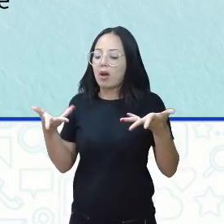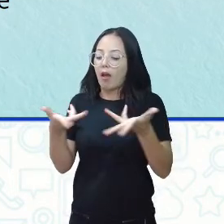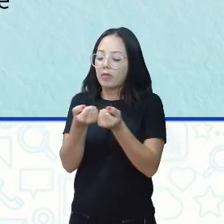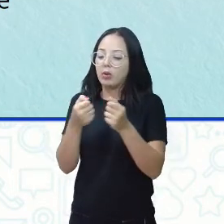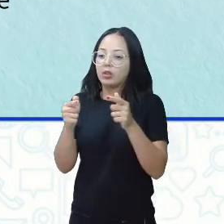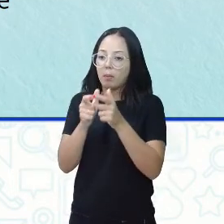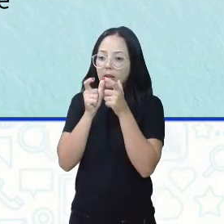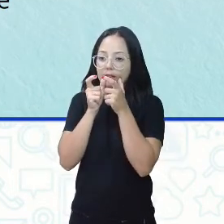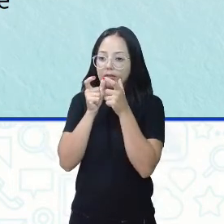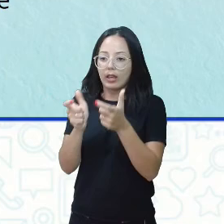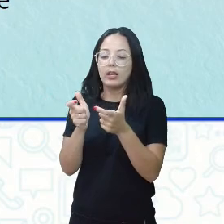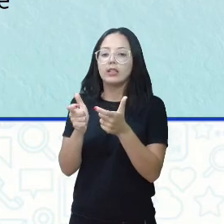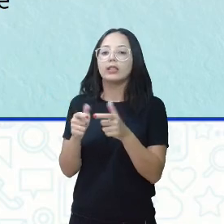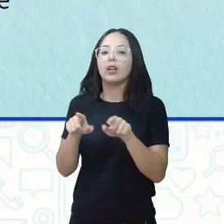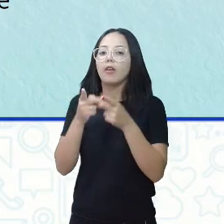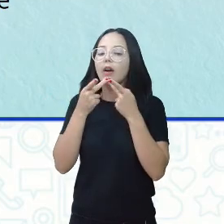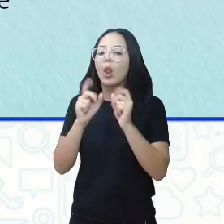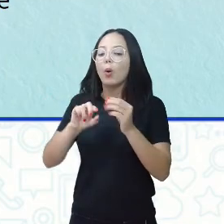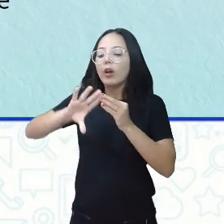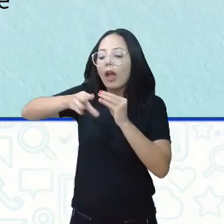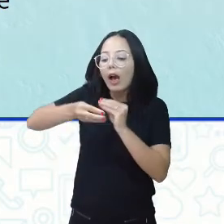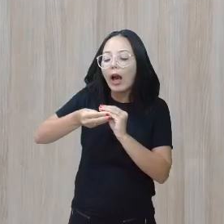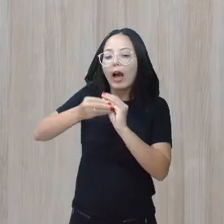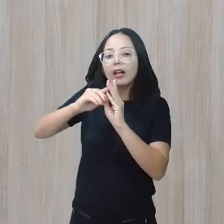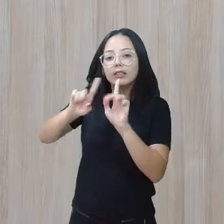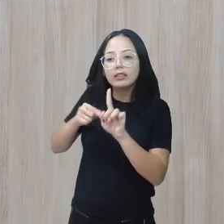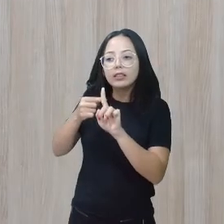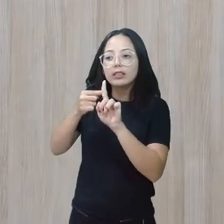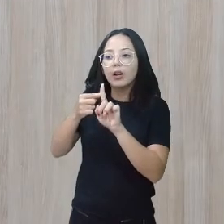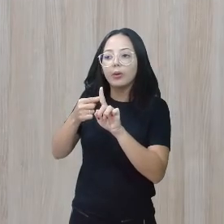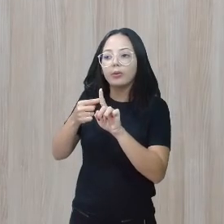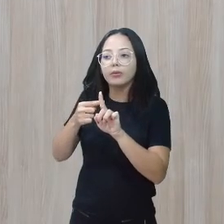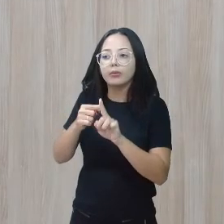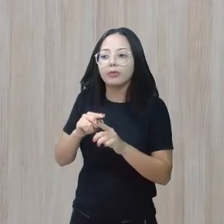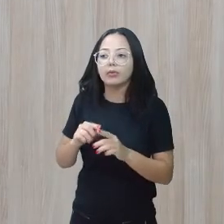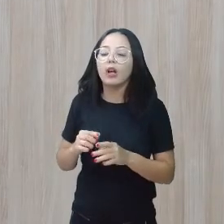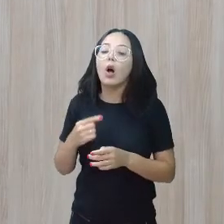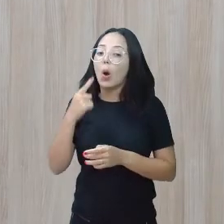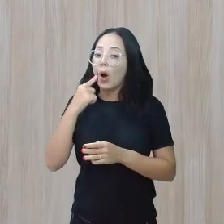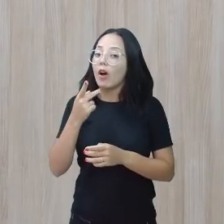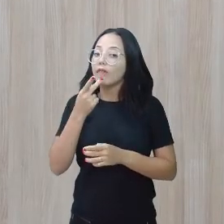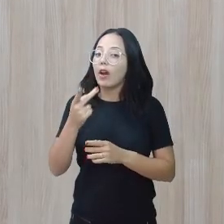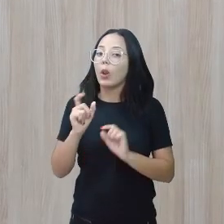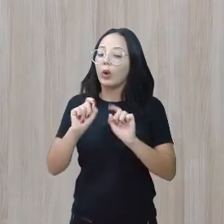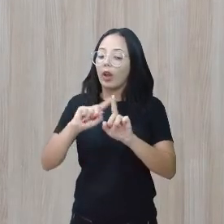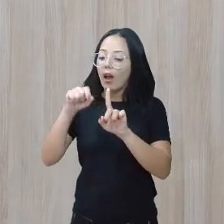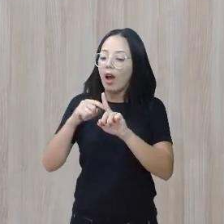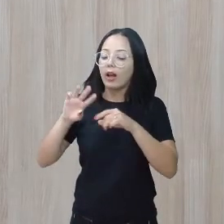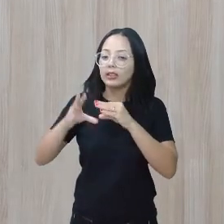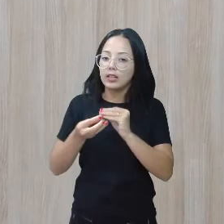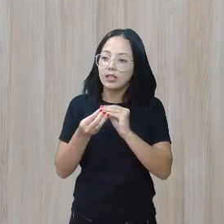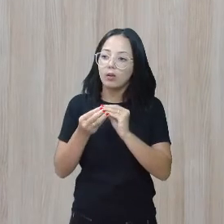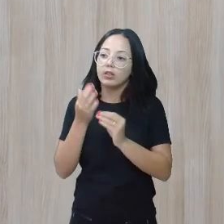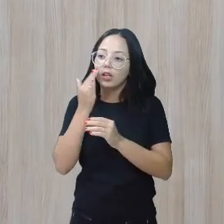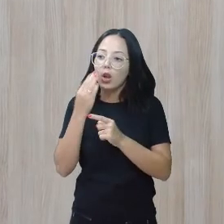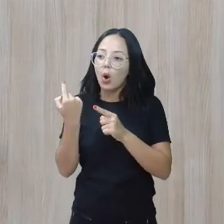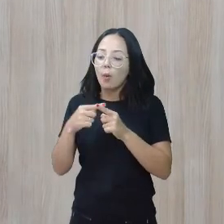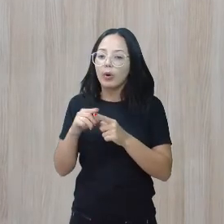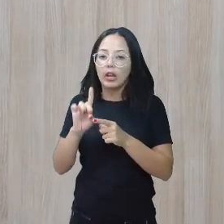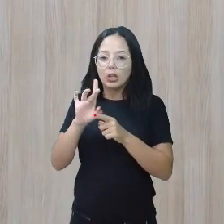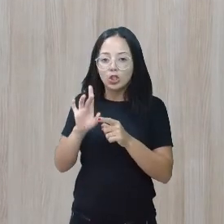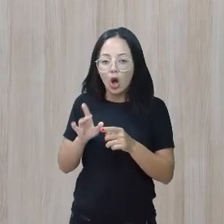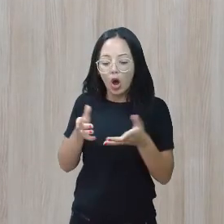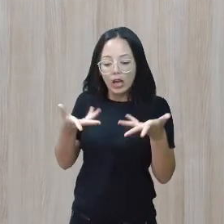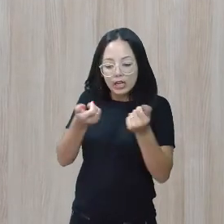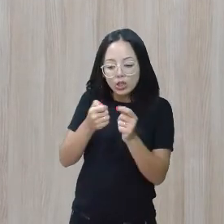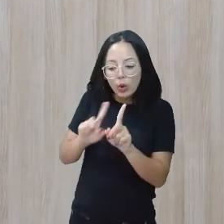também é interessado, exprime uma ideia de conformidade, exprime uma ideia de adição, tá certo? Ele não é apenas